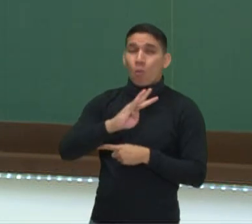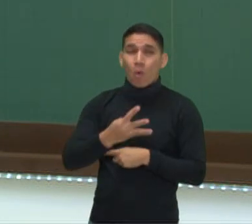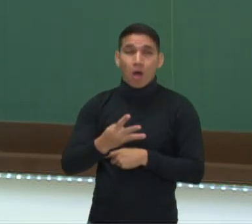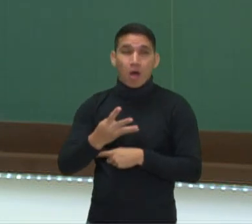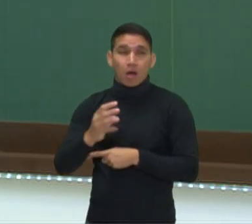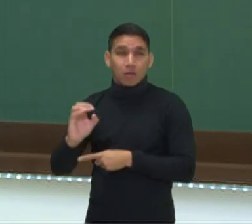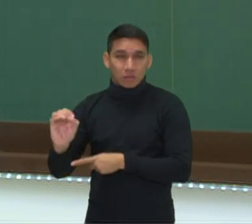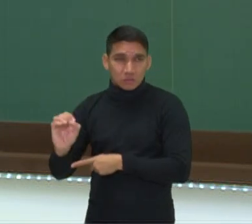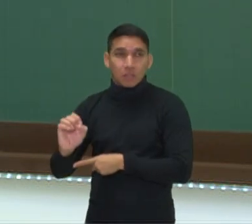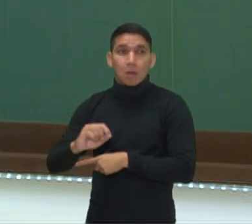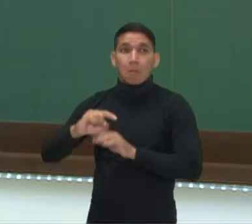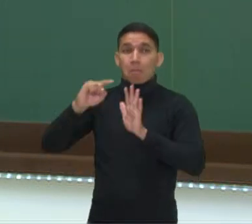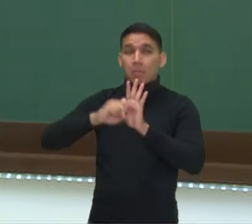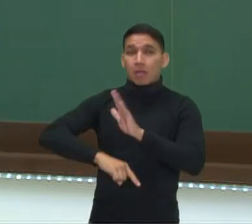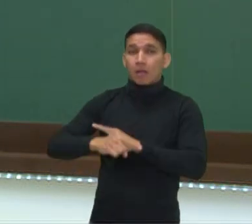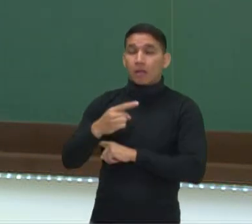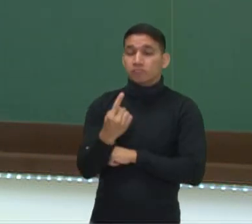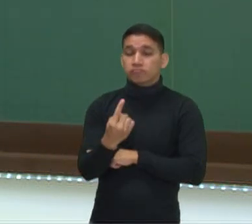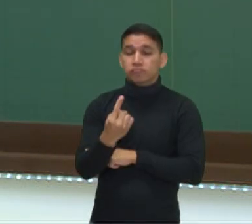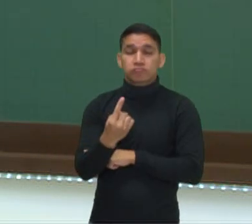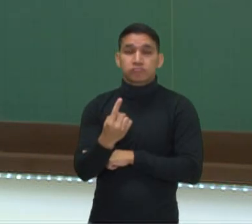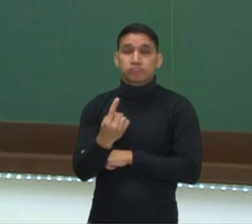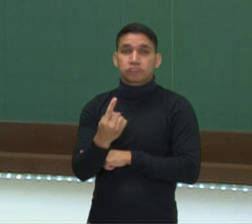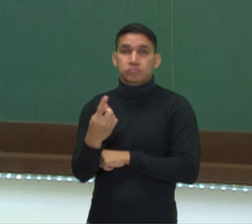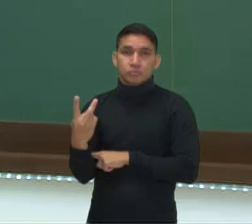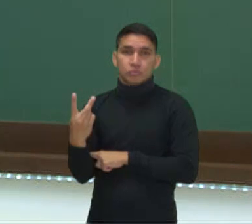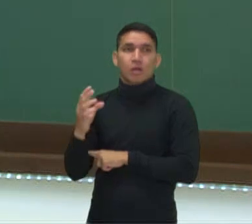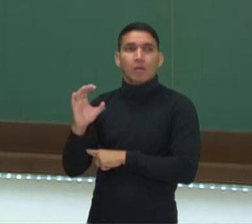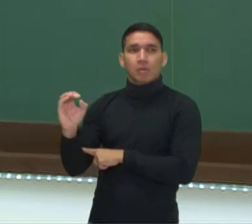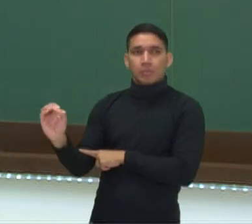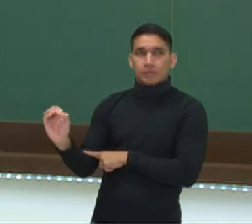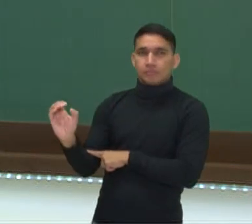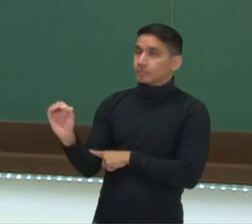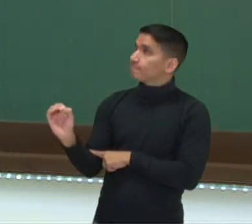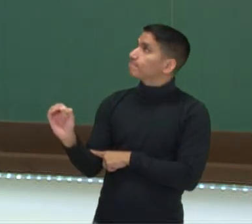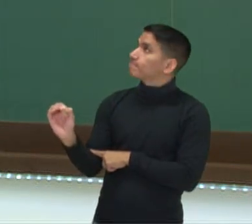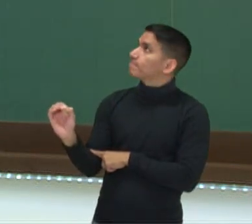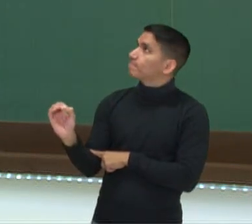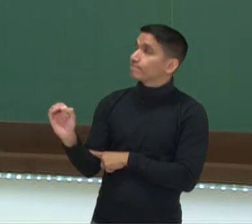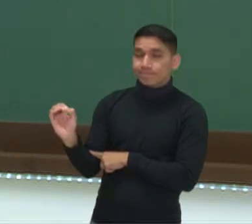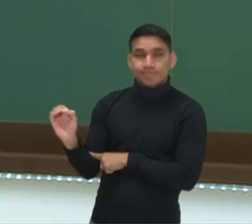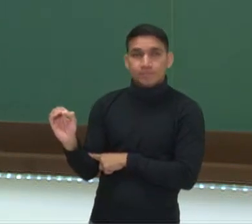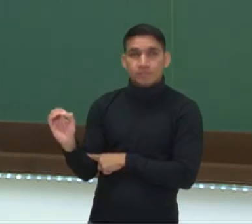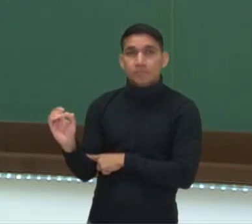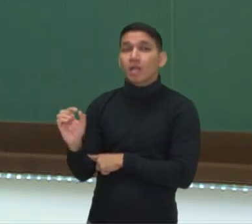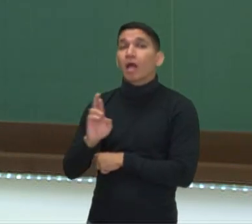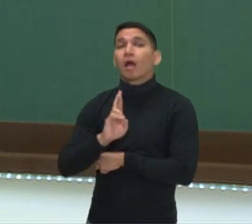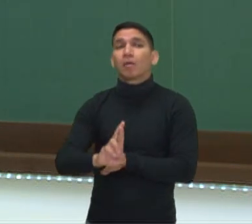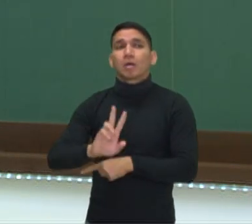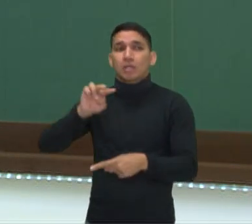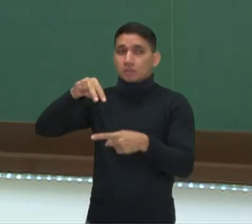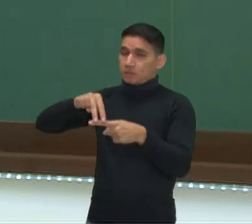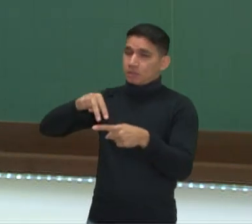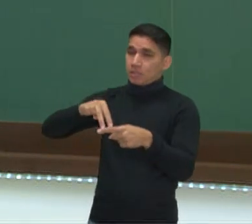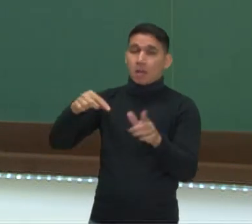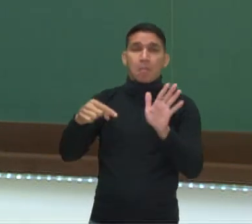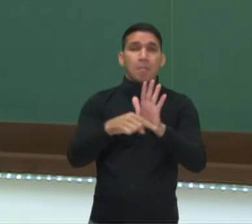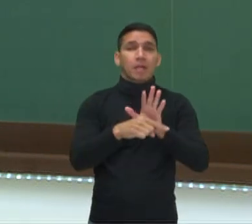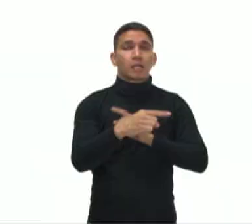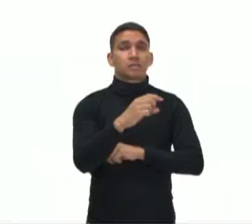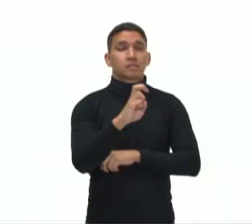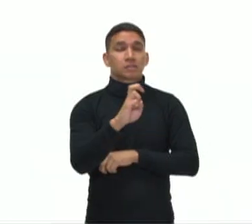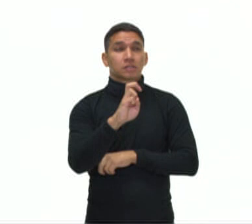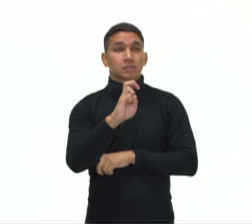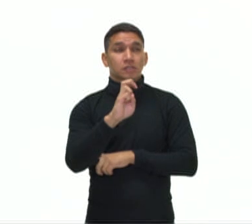6.400, menos 4 vezes 1, 4, 4 vezes o 3.000, 12.000. Fazendo a subtração aqui, nós